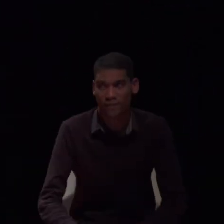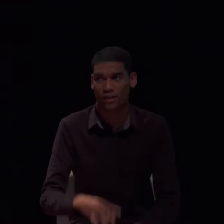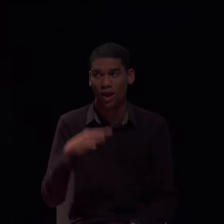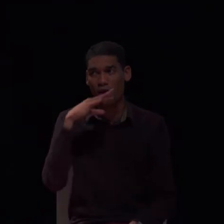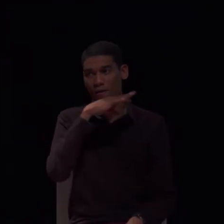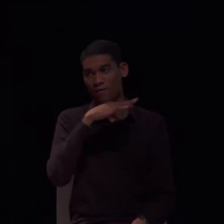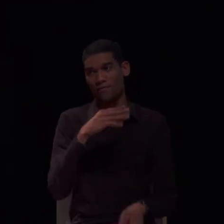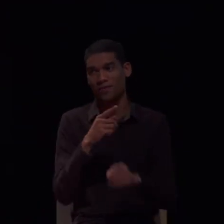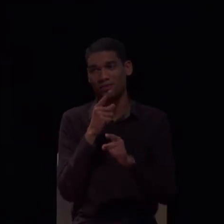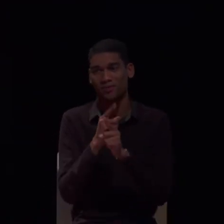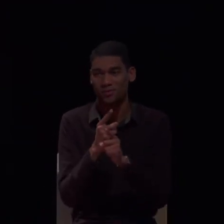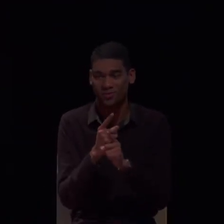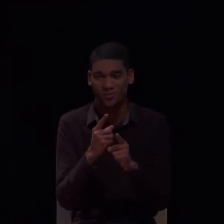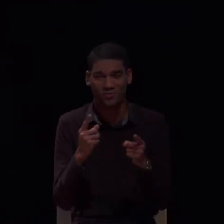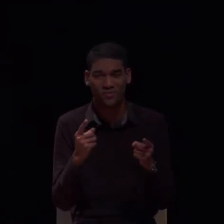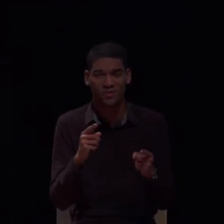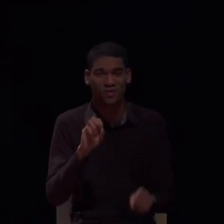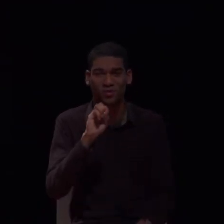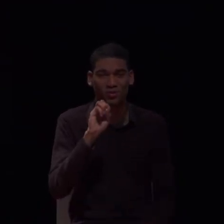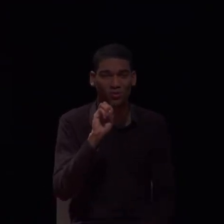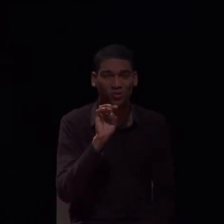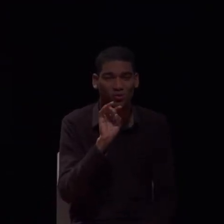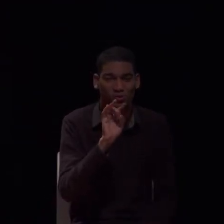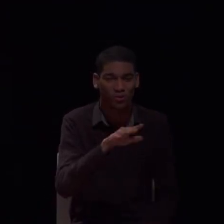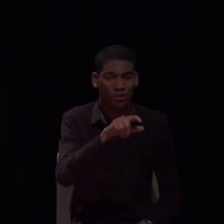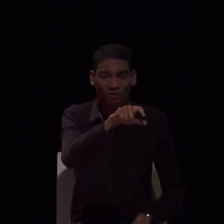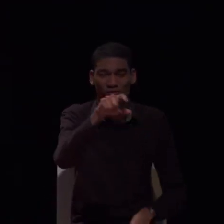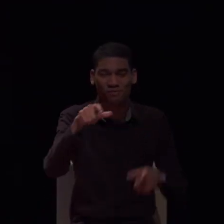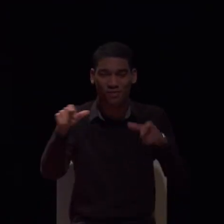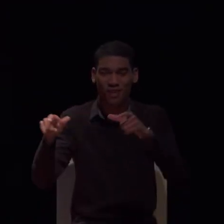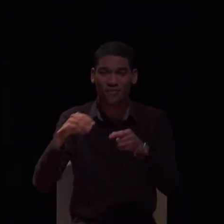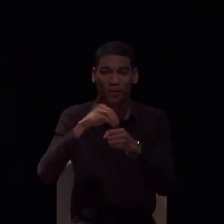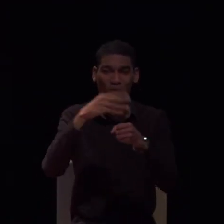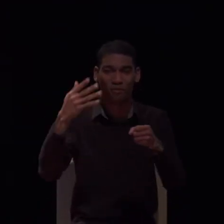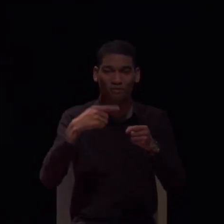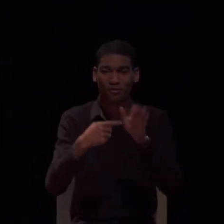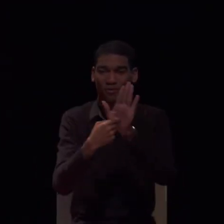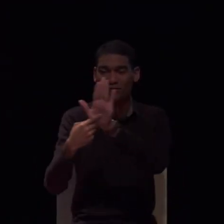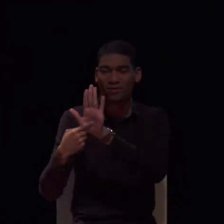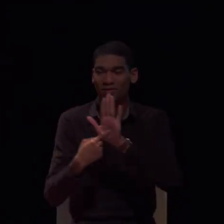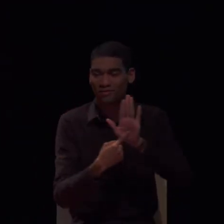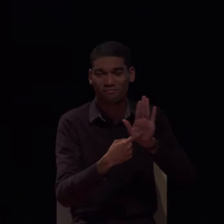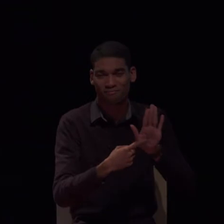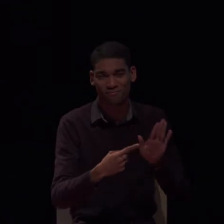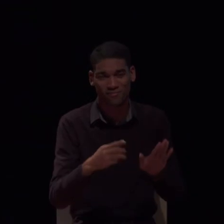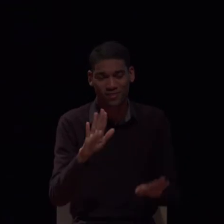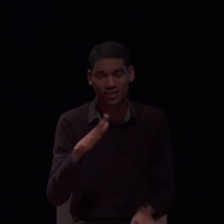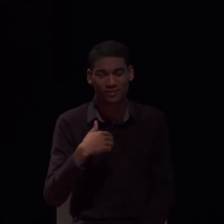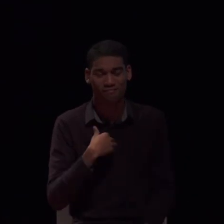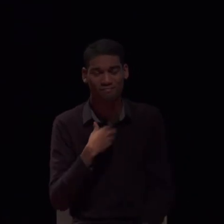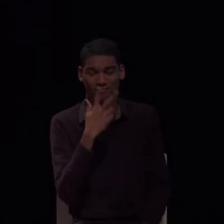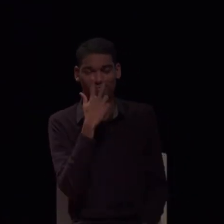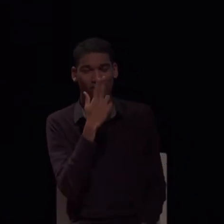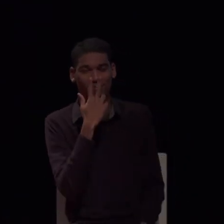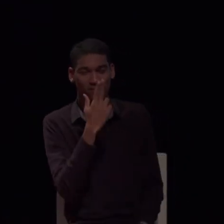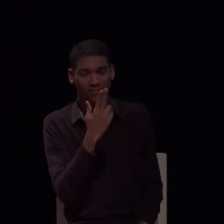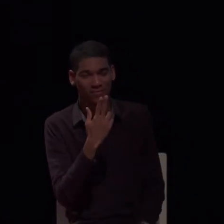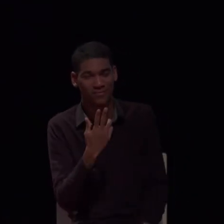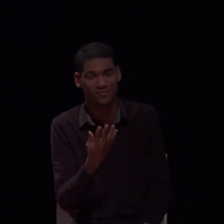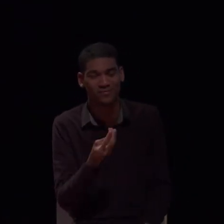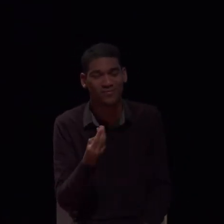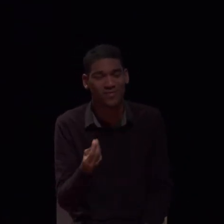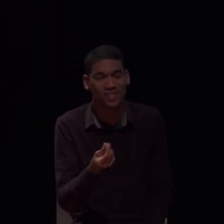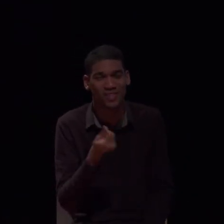descobriram que não eram só os pontos mas o próprio conteúdo que a gente estava tratando ali o que me parecia bastante